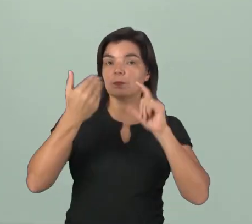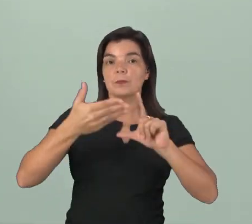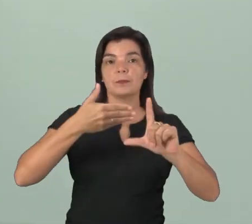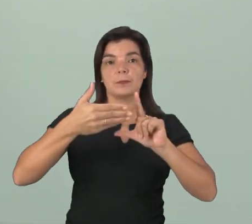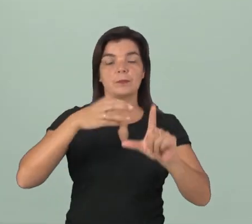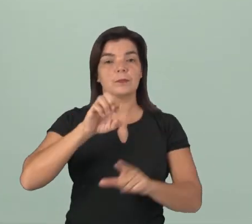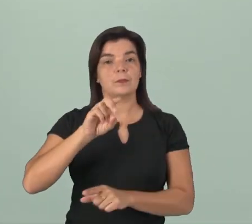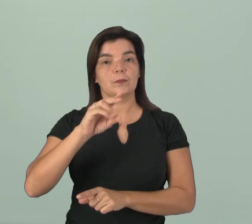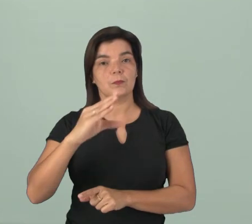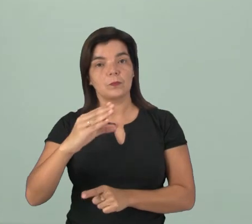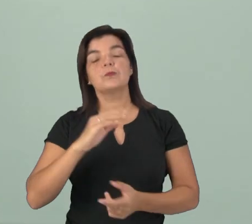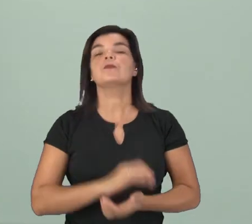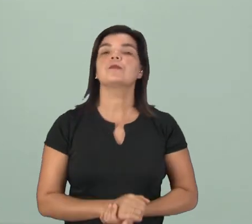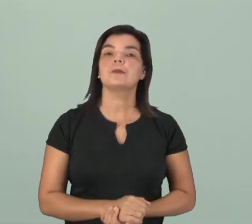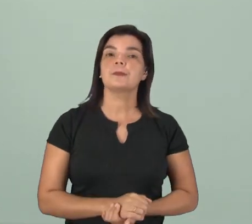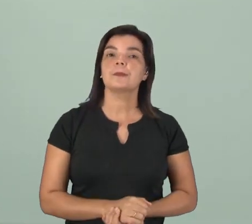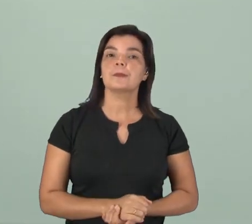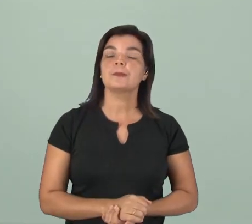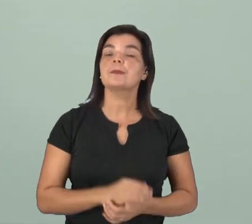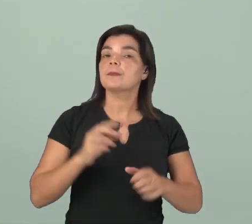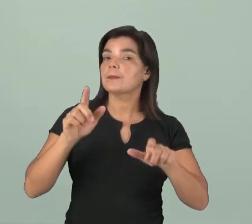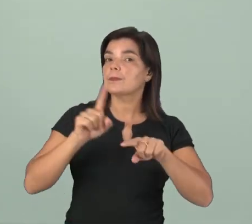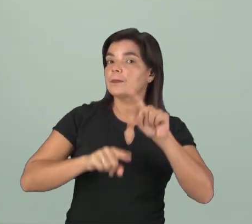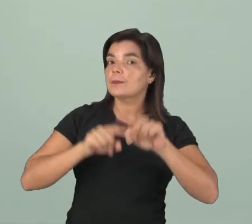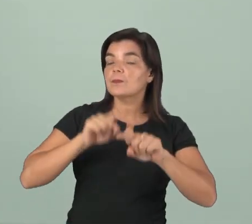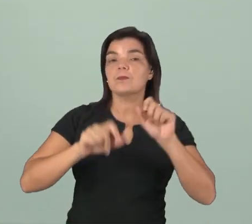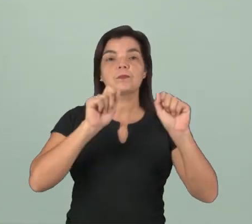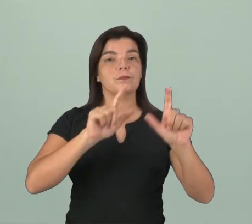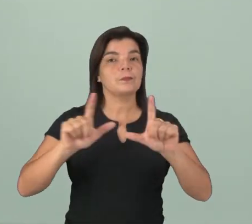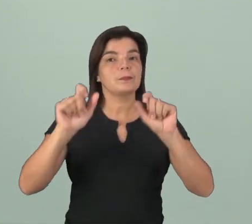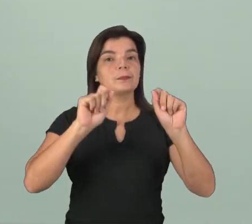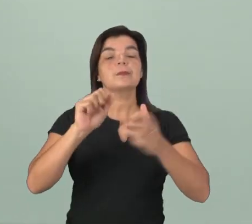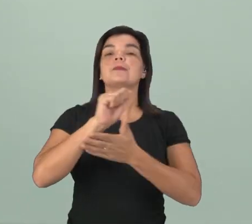esqueçam de acessar o portal Eduque, tá? Conferir os nossos materiais,